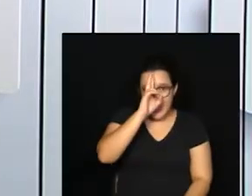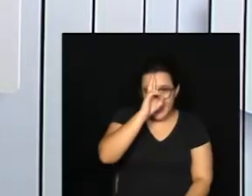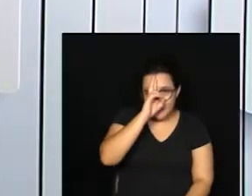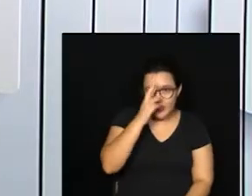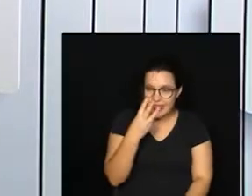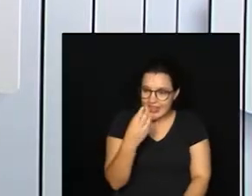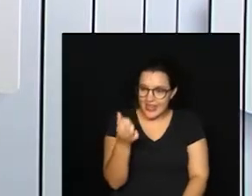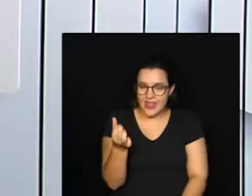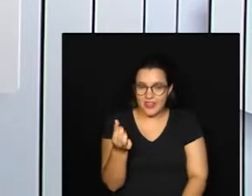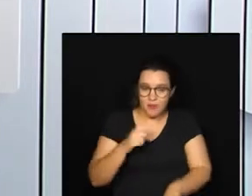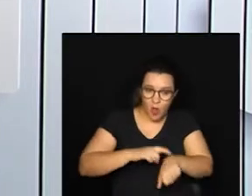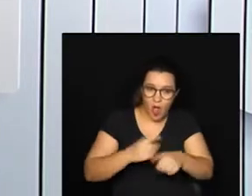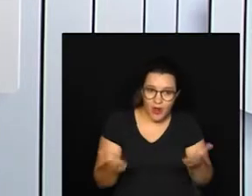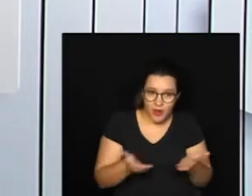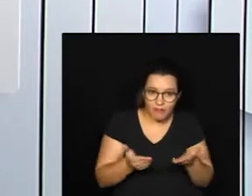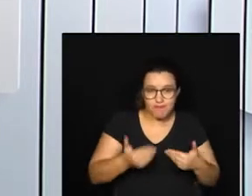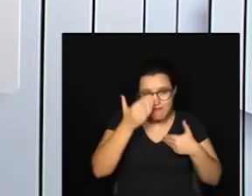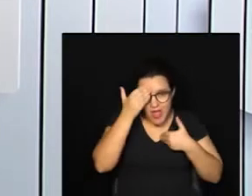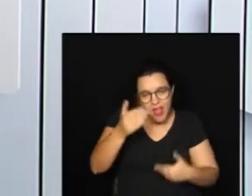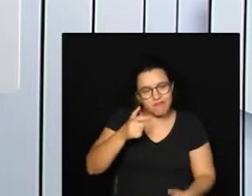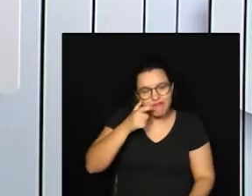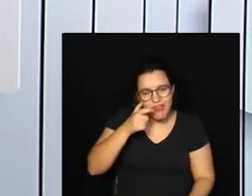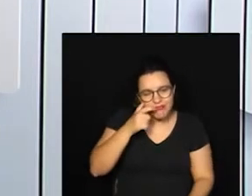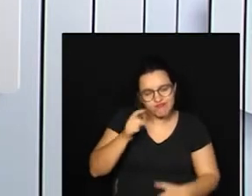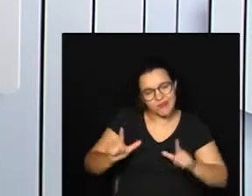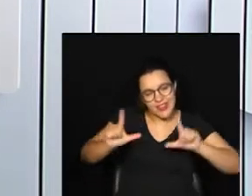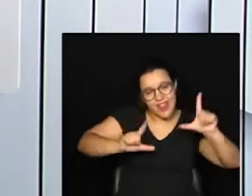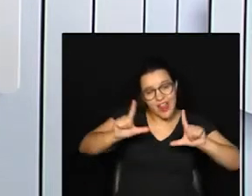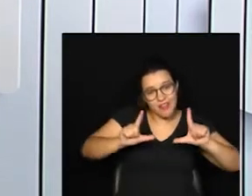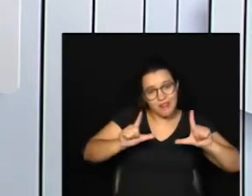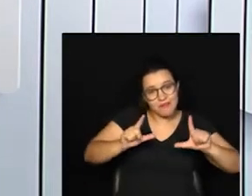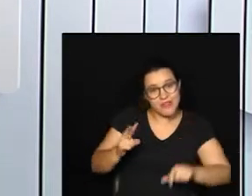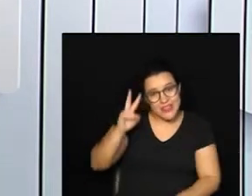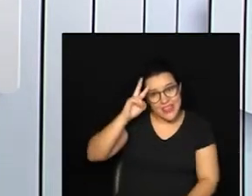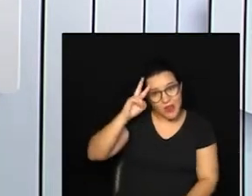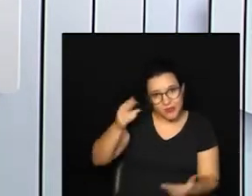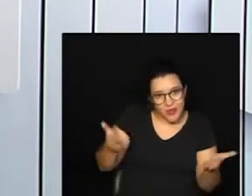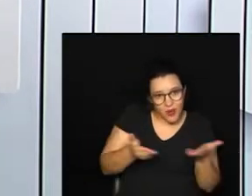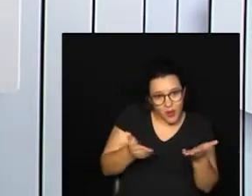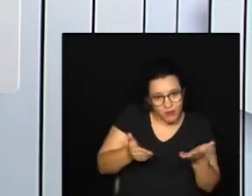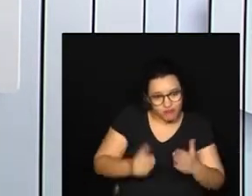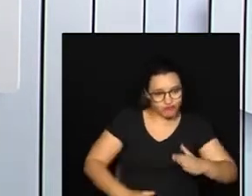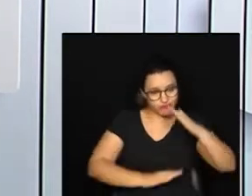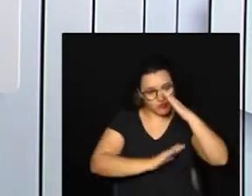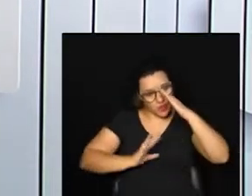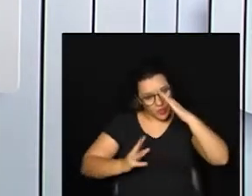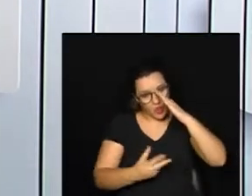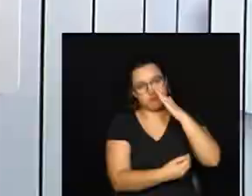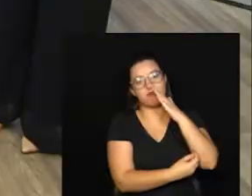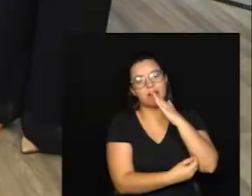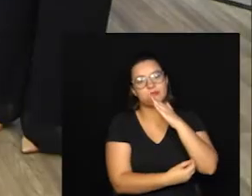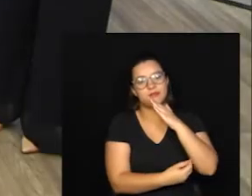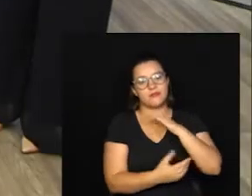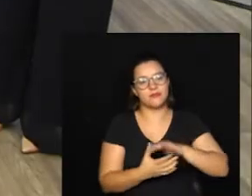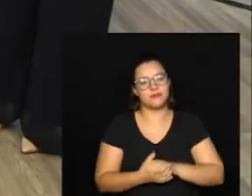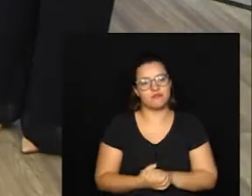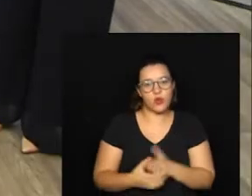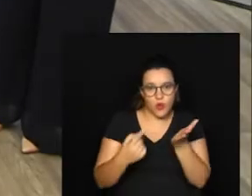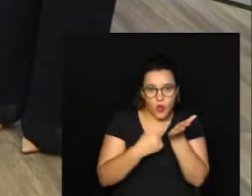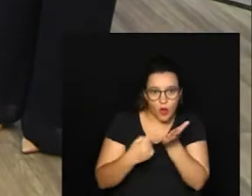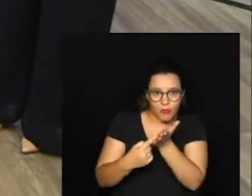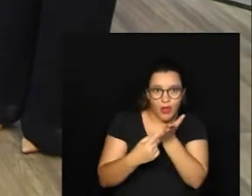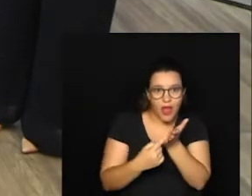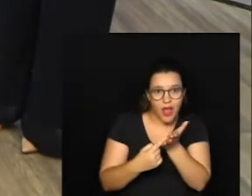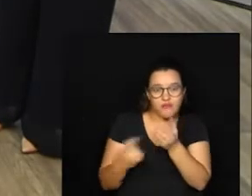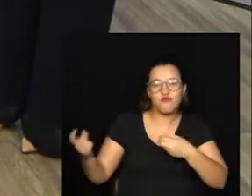Meio-dia e 36, muito obrigado pela sua companhia e audiência nesta segunda-feira aqui no programa Câmara Total. E como combinado, está